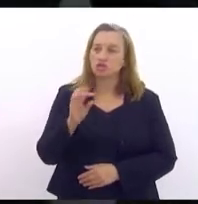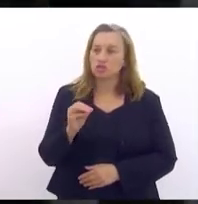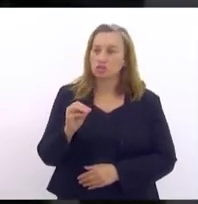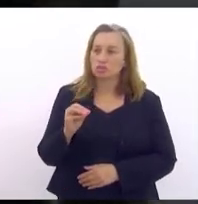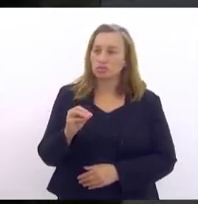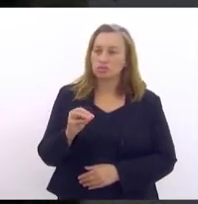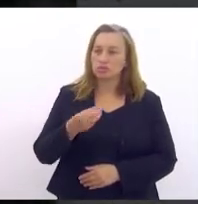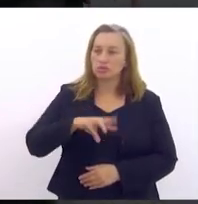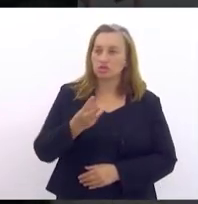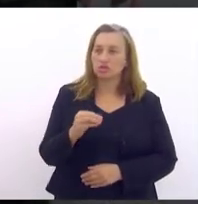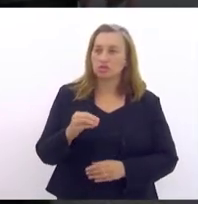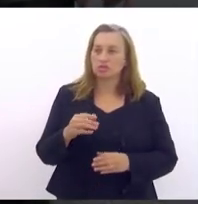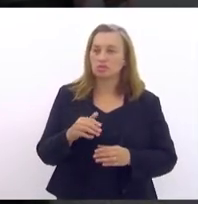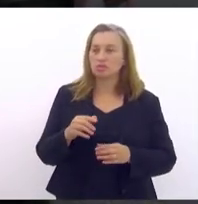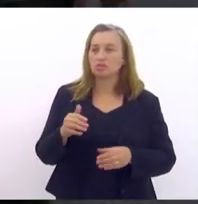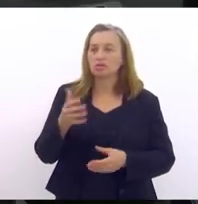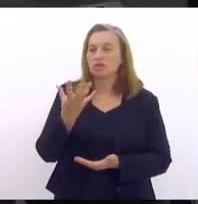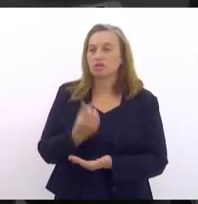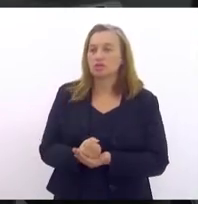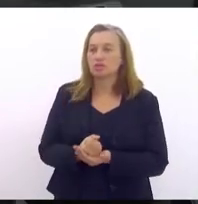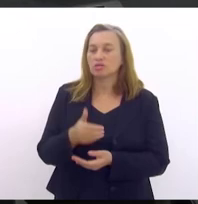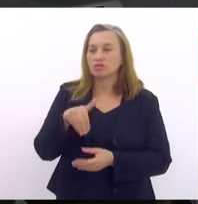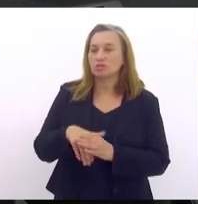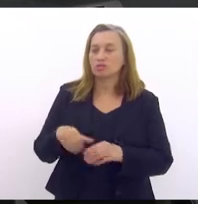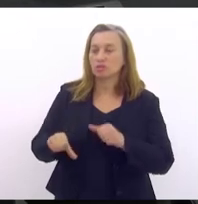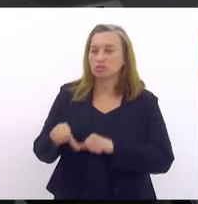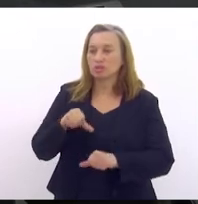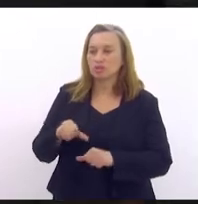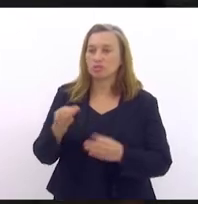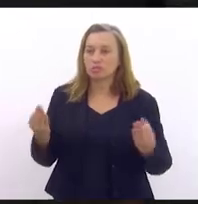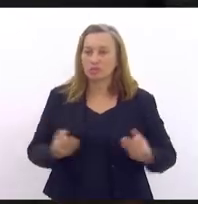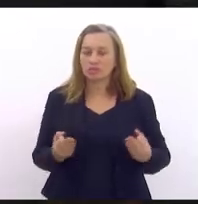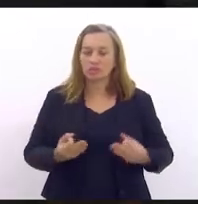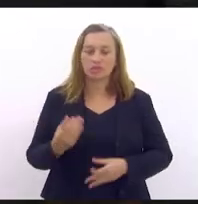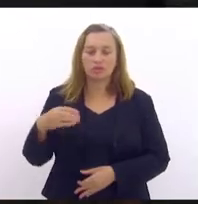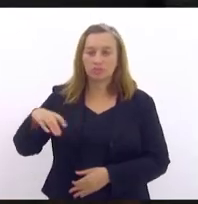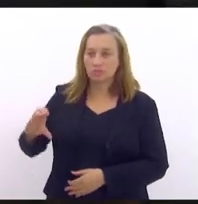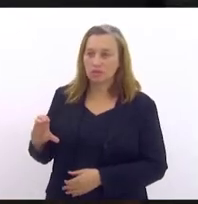meu voto contrário, só isso. Perfeito. Mink também.